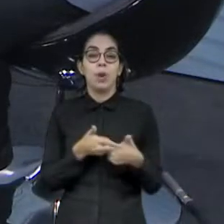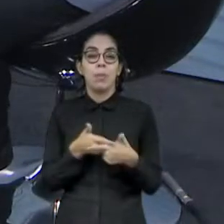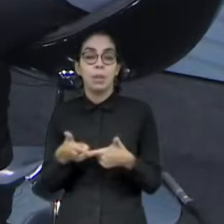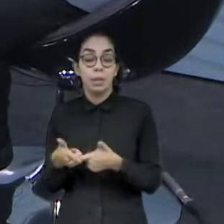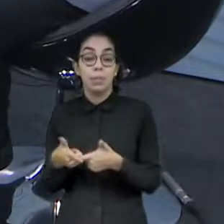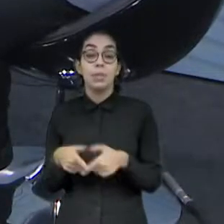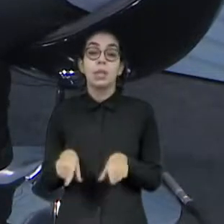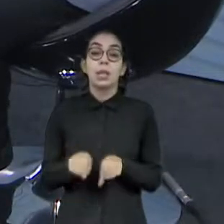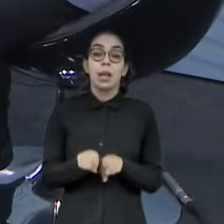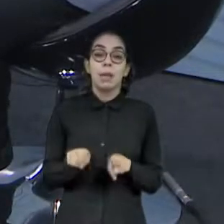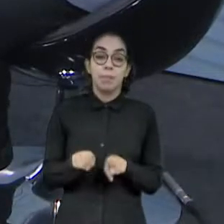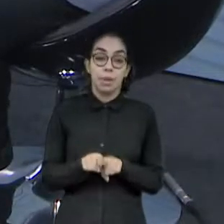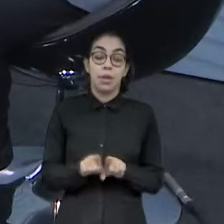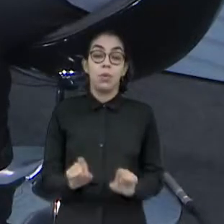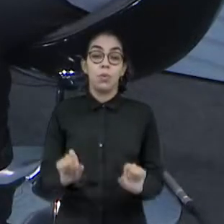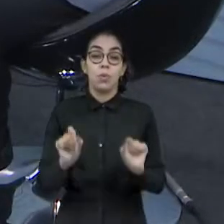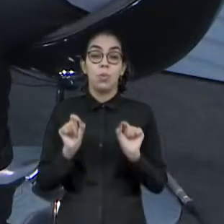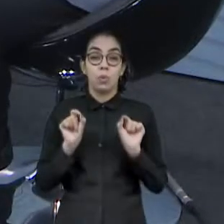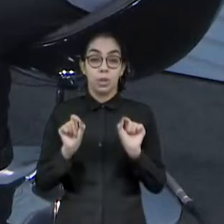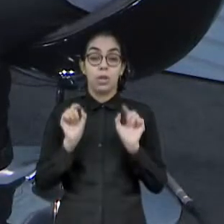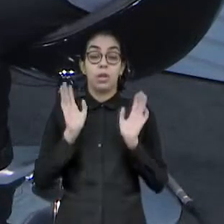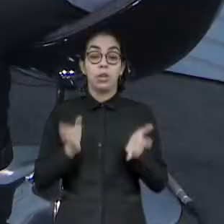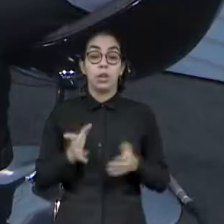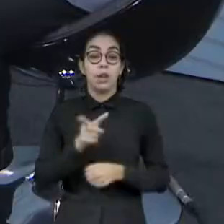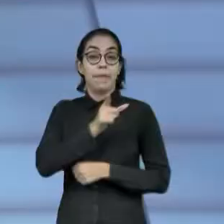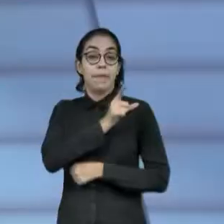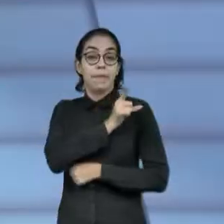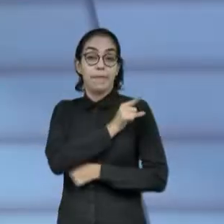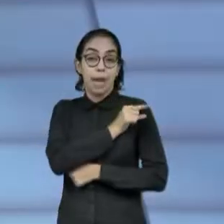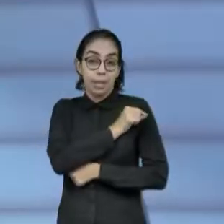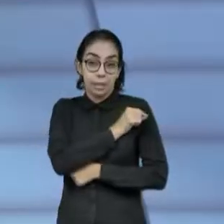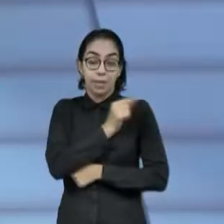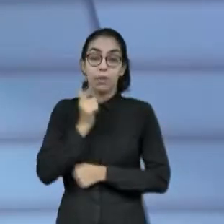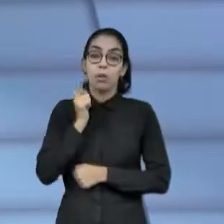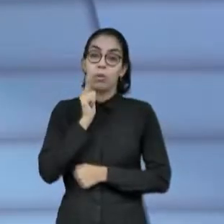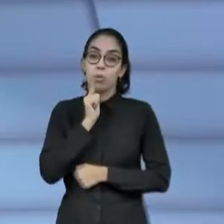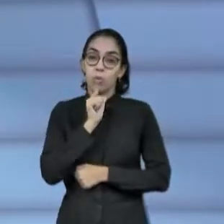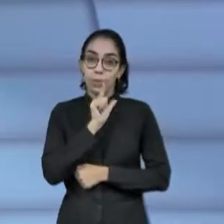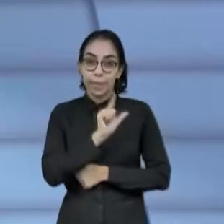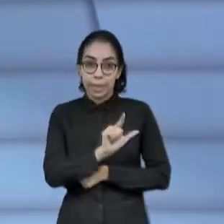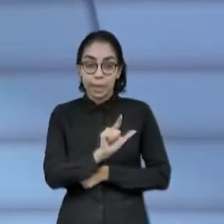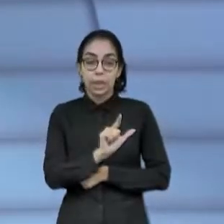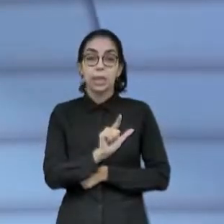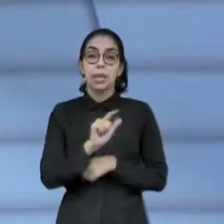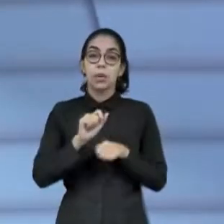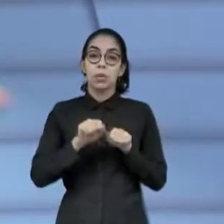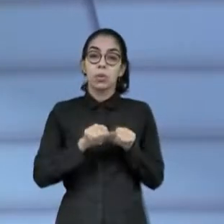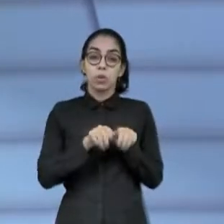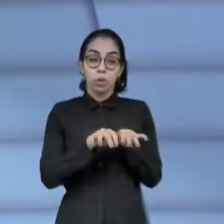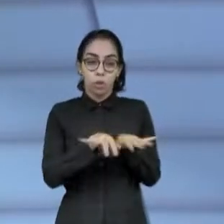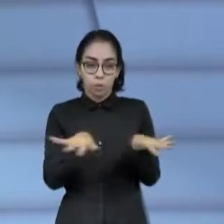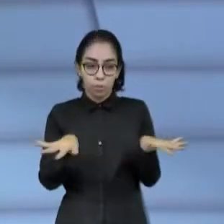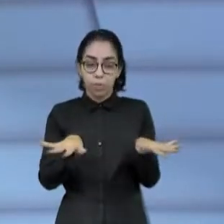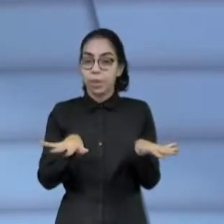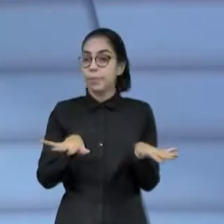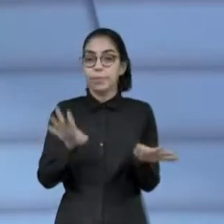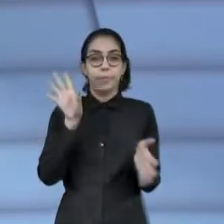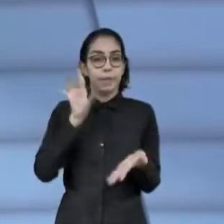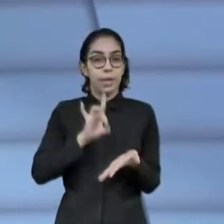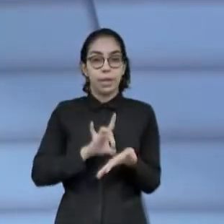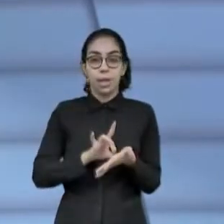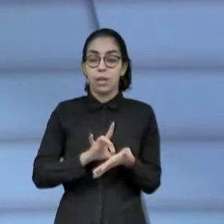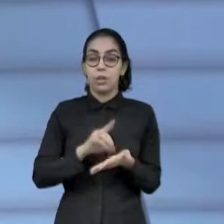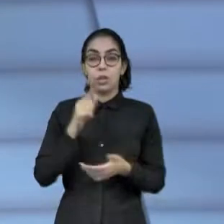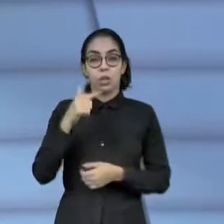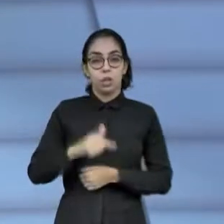violações. Né? Um ano que as vacinas chegaram, isso também o relatório traz, mas que elas não foram distribuídas para todas as pessoas. Demorou-se.